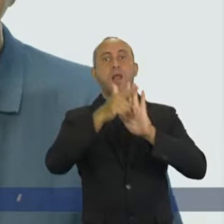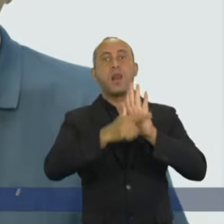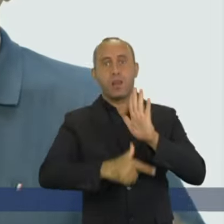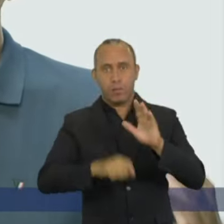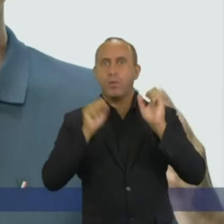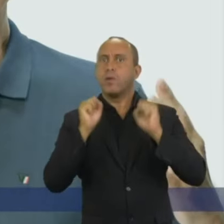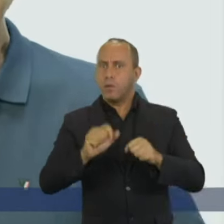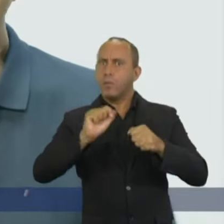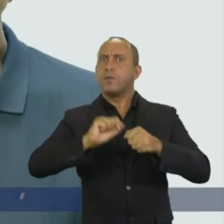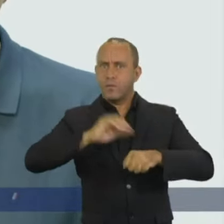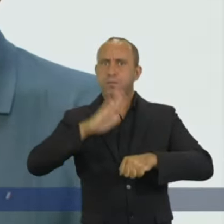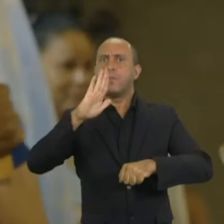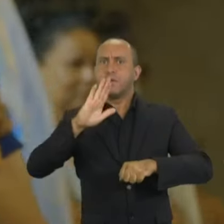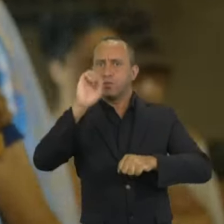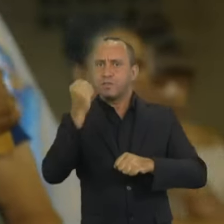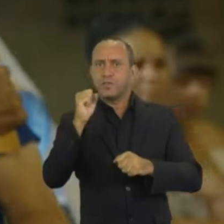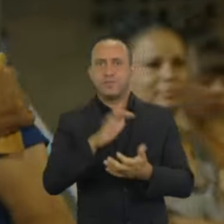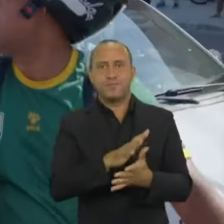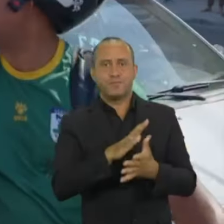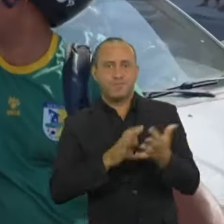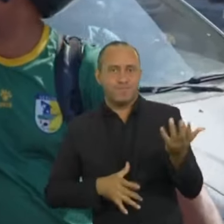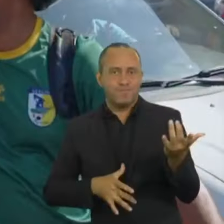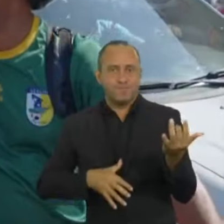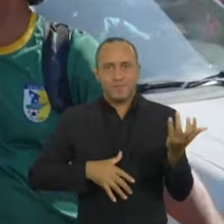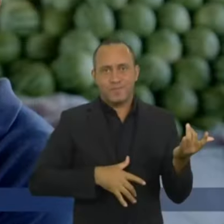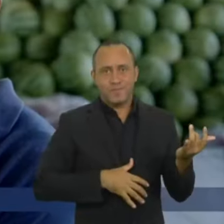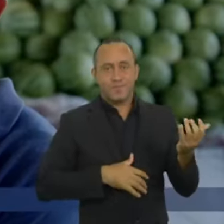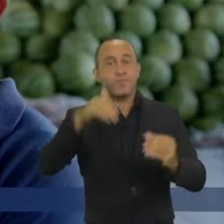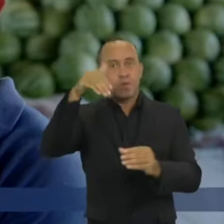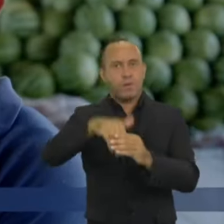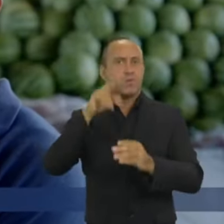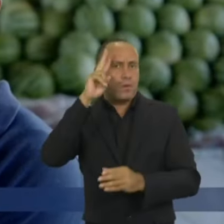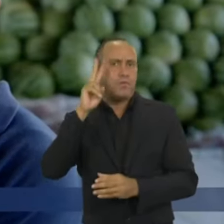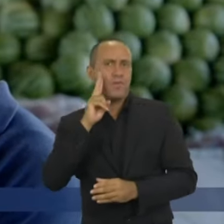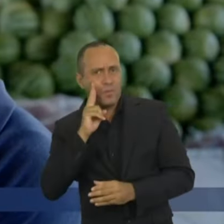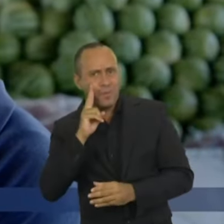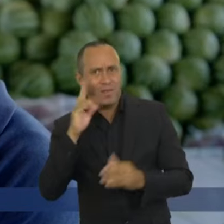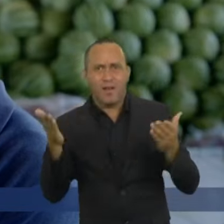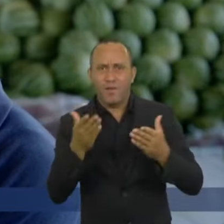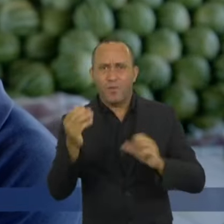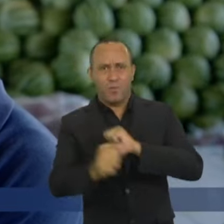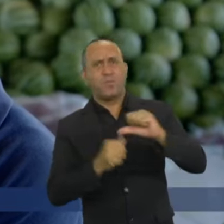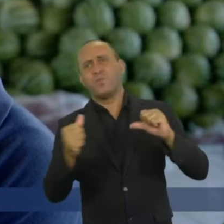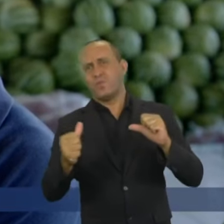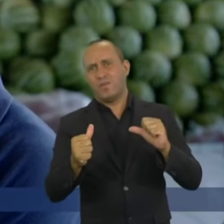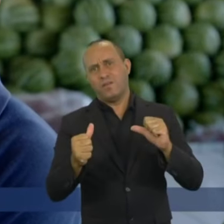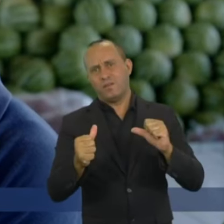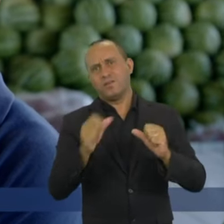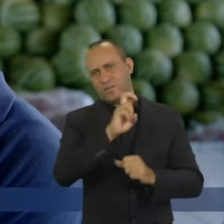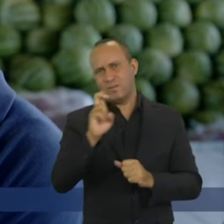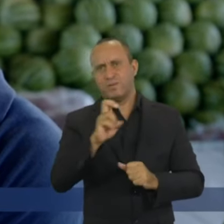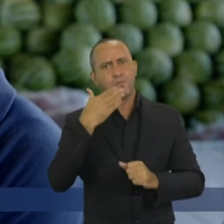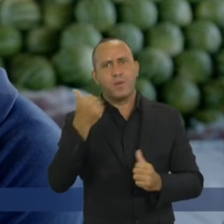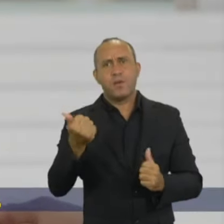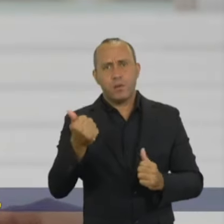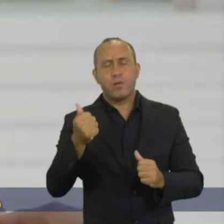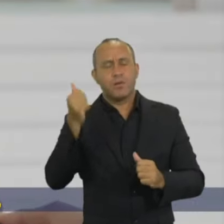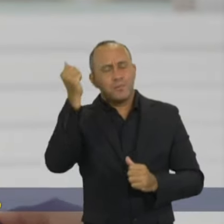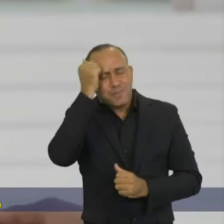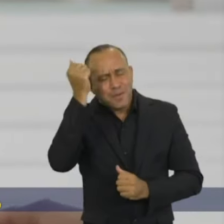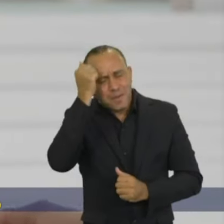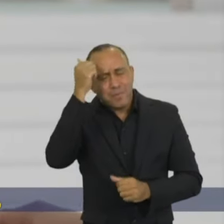limpa e pode fazer muito para o Sergipe. Eu votei em Valmir, agora eu vou ser Fábio Mitidieri.